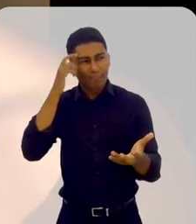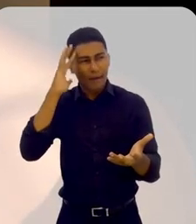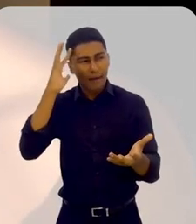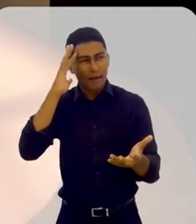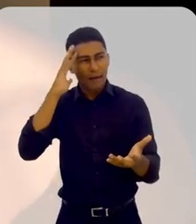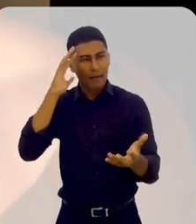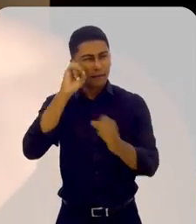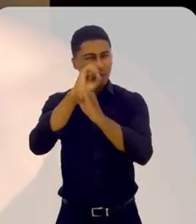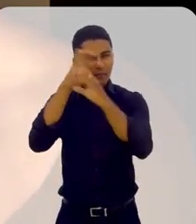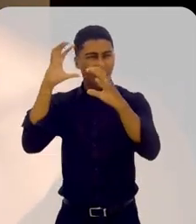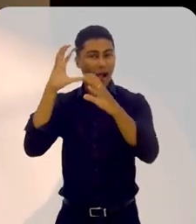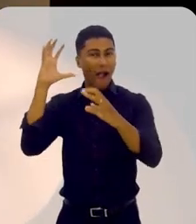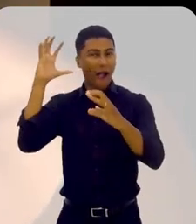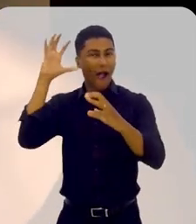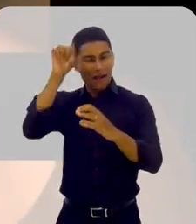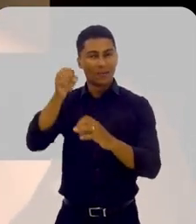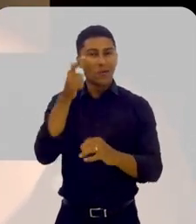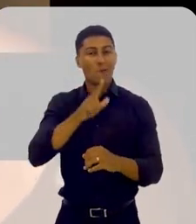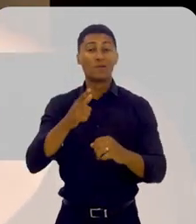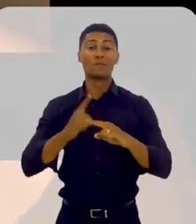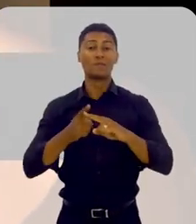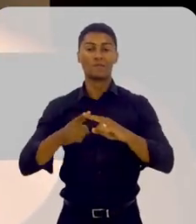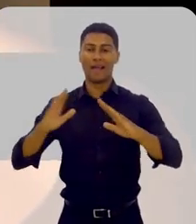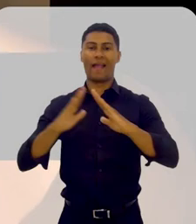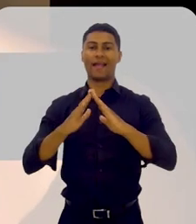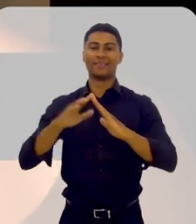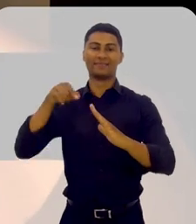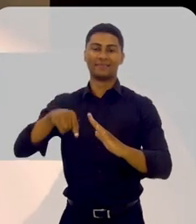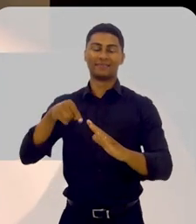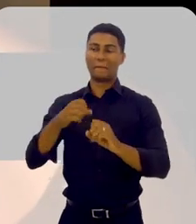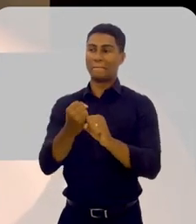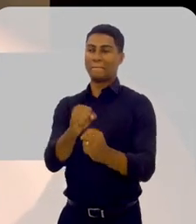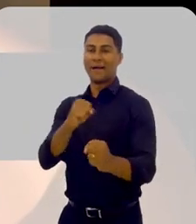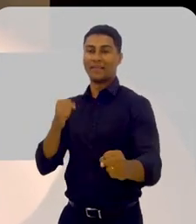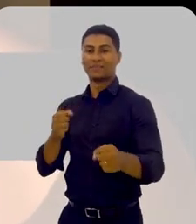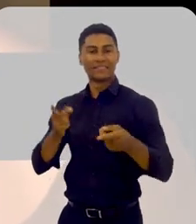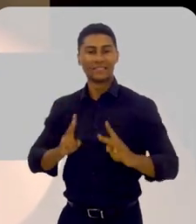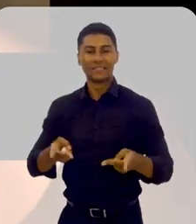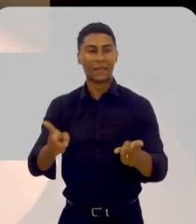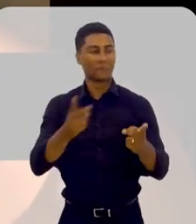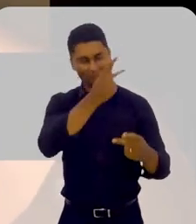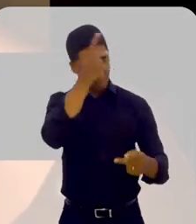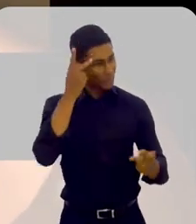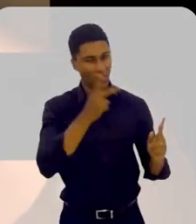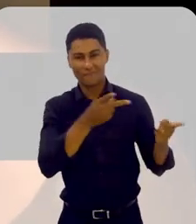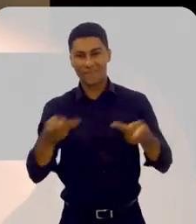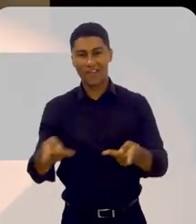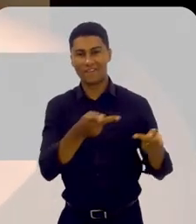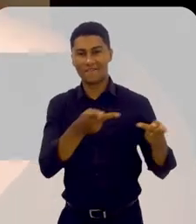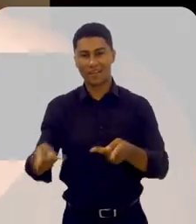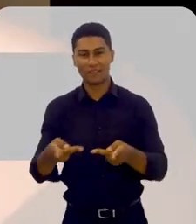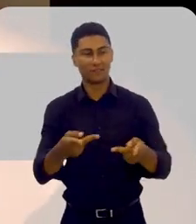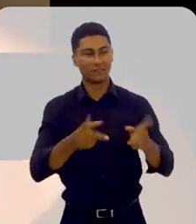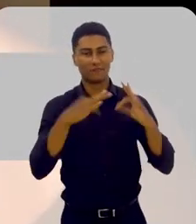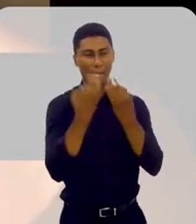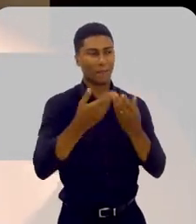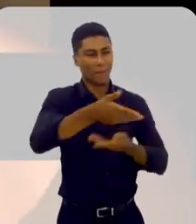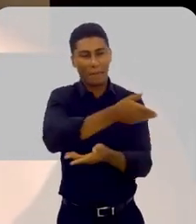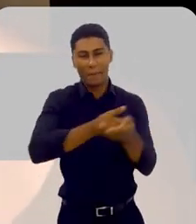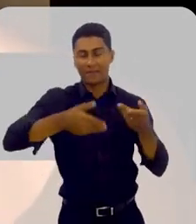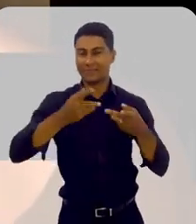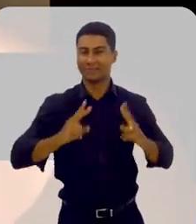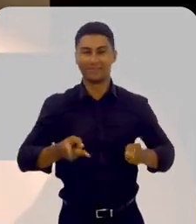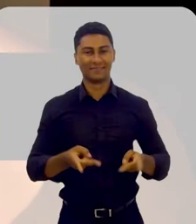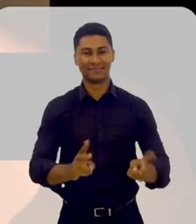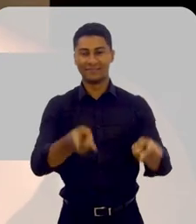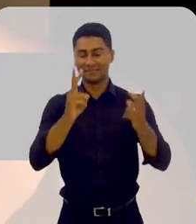Esse sonho dele, por a gente ter conquistado essa casa, com espaço. A gente sempre recebia muita gente e sempre trocou muito com a família, sempre